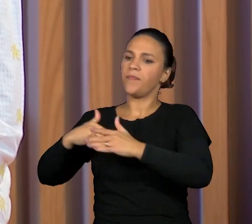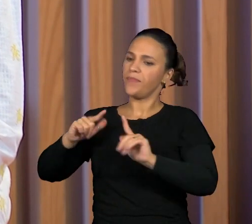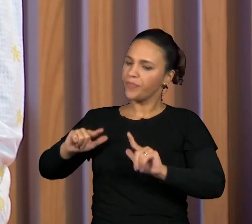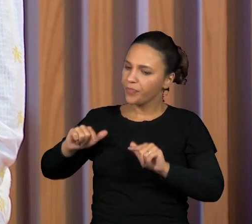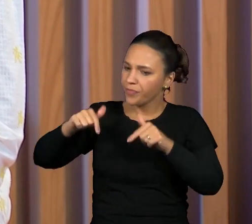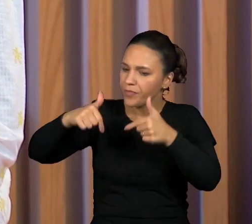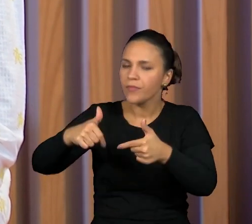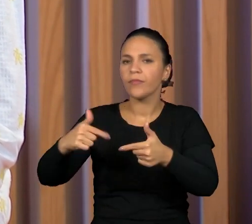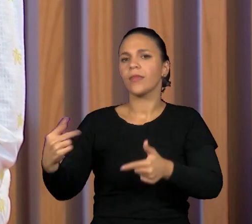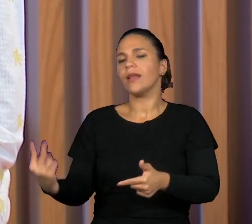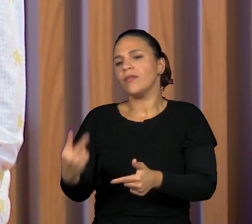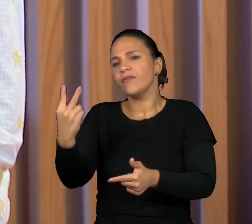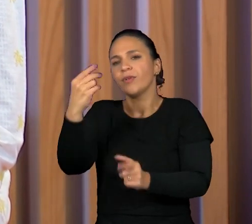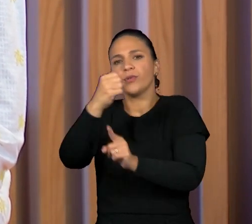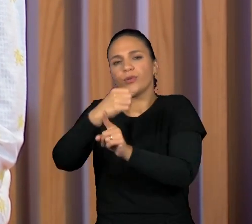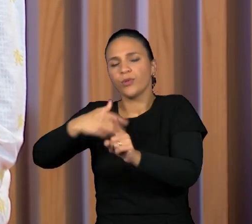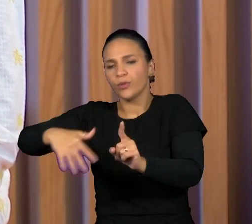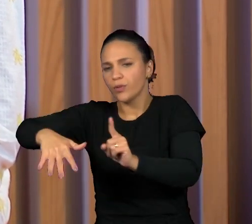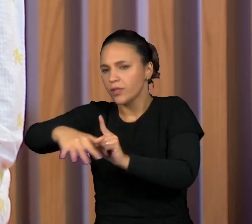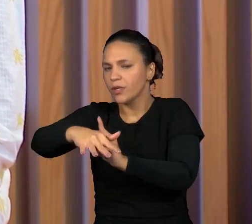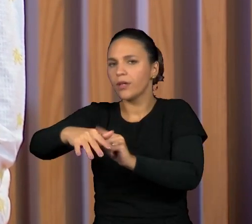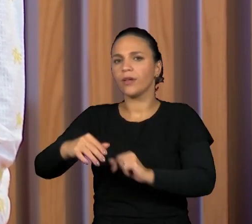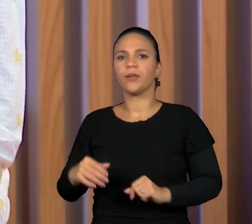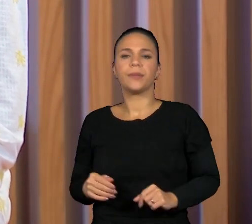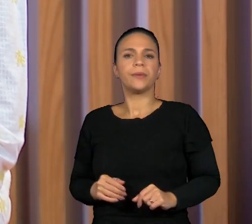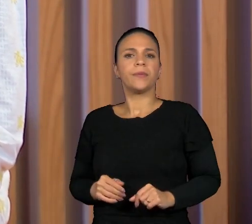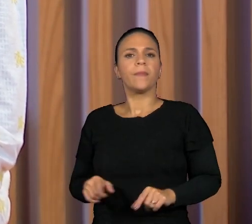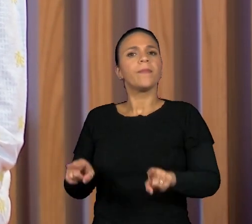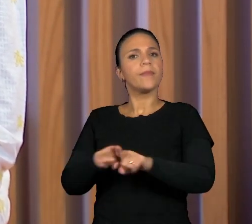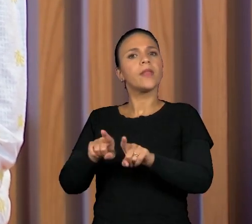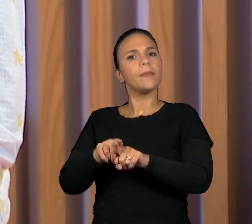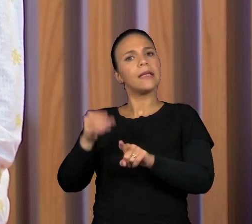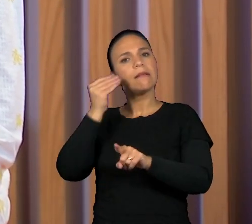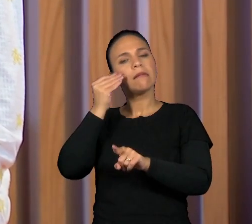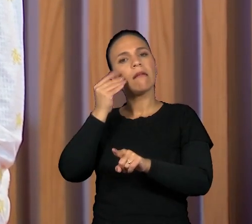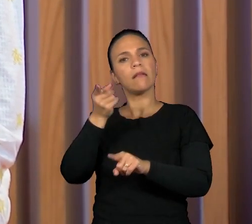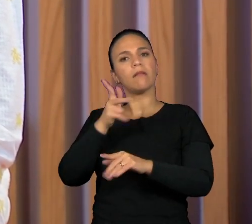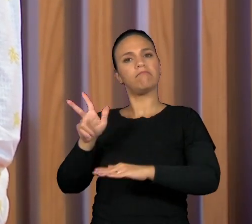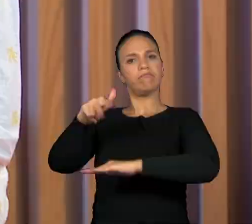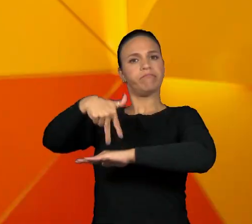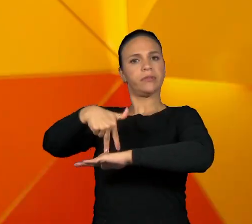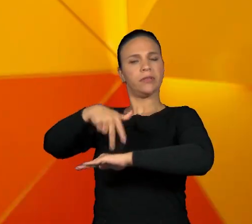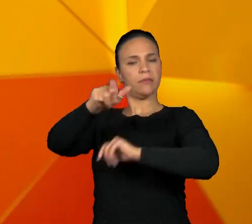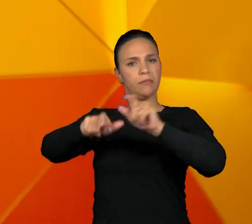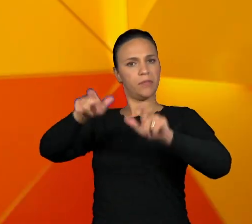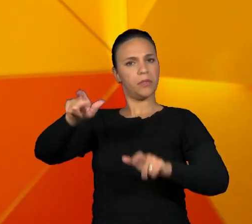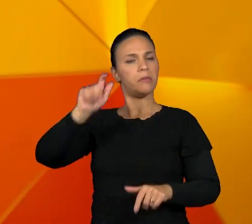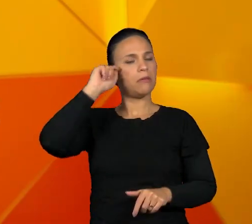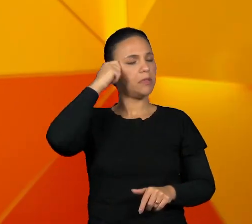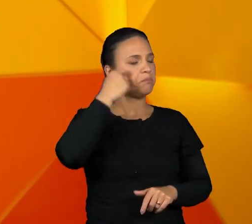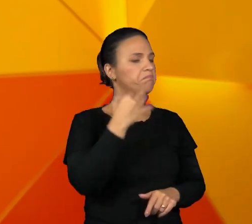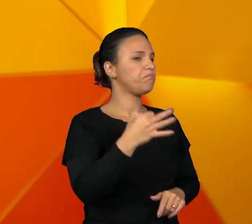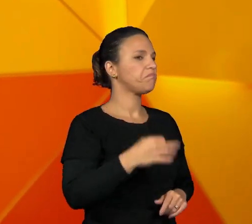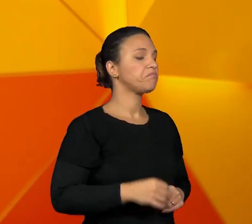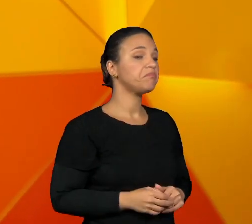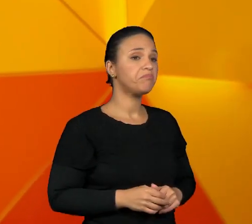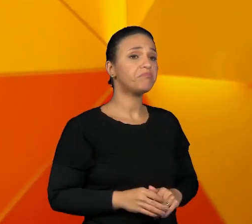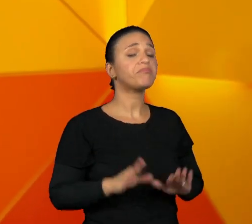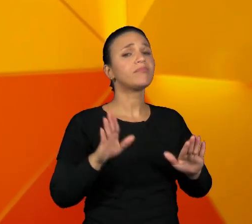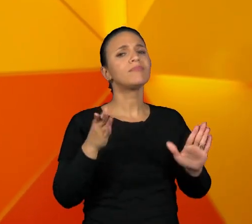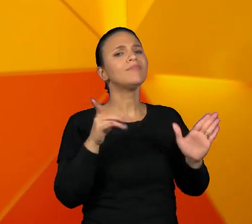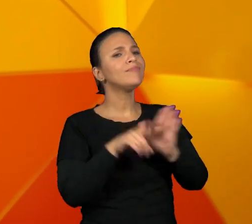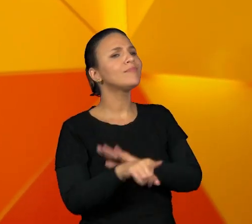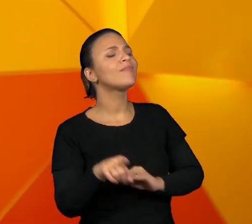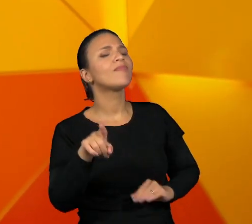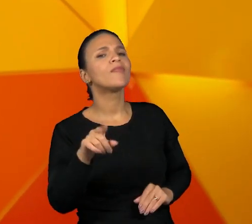foco na valorização social, dando esse protagonismo. Para esses artistas negros. Sim. Claudinei, e